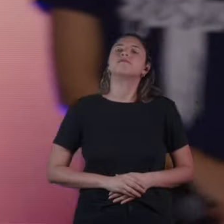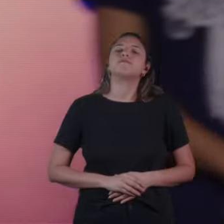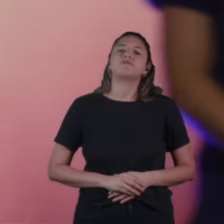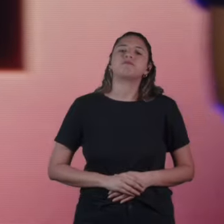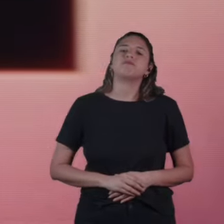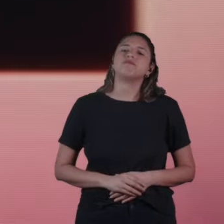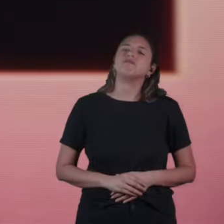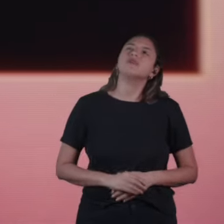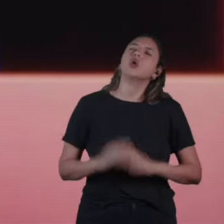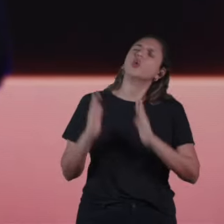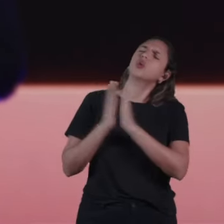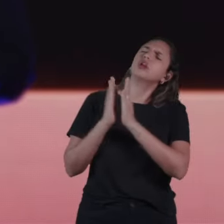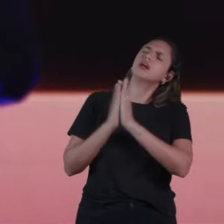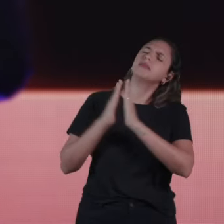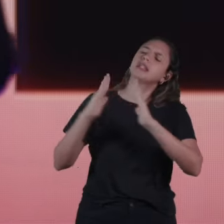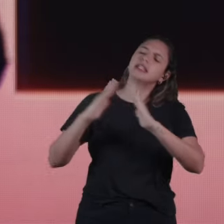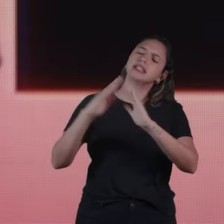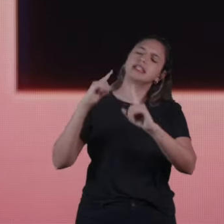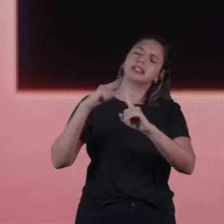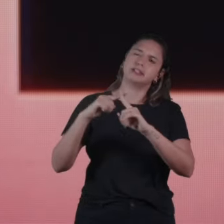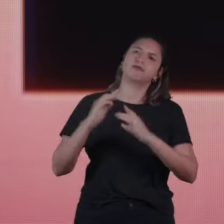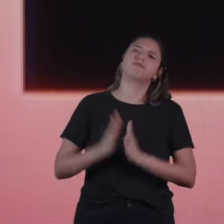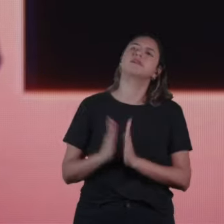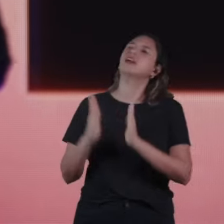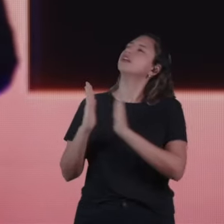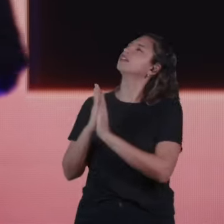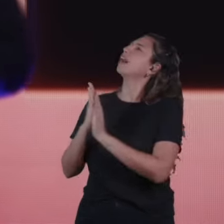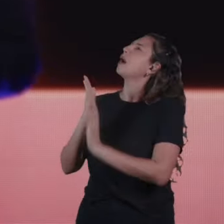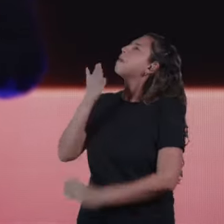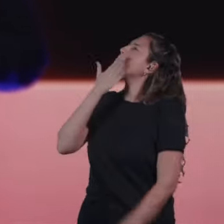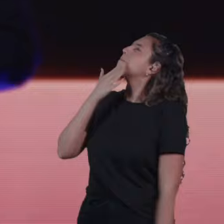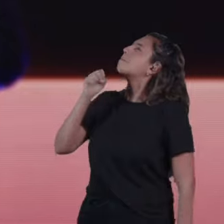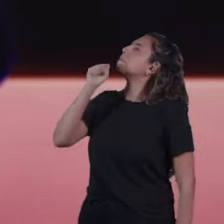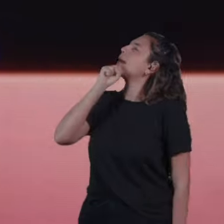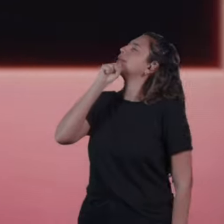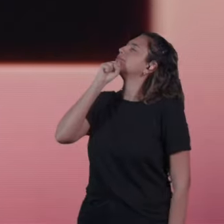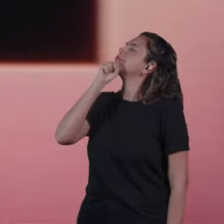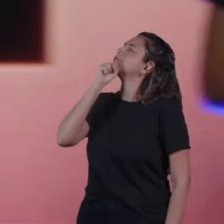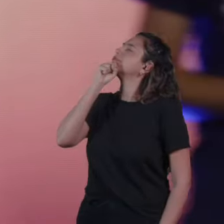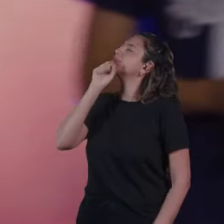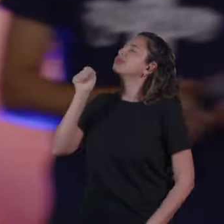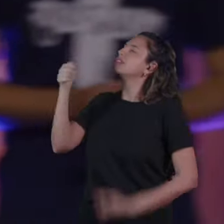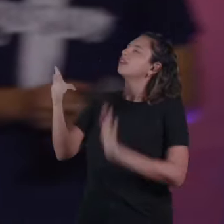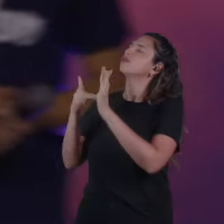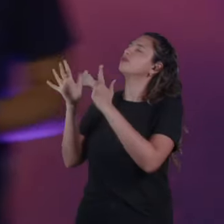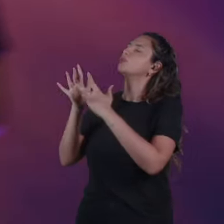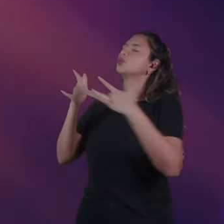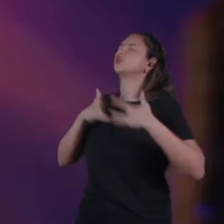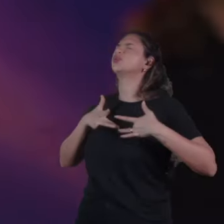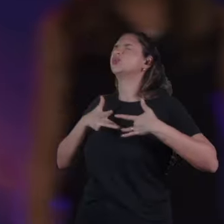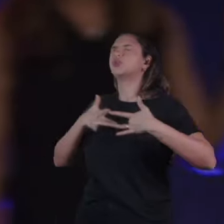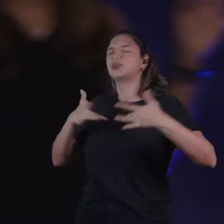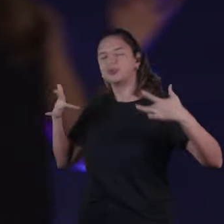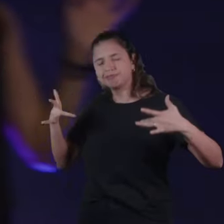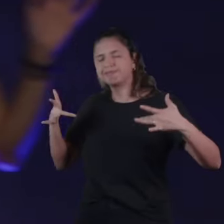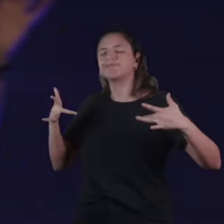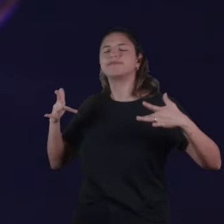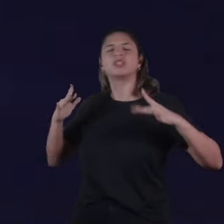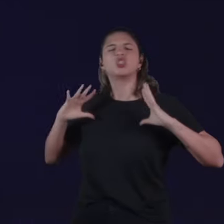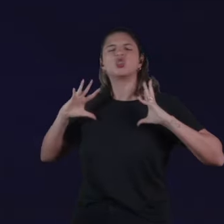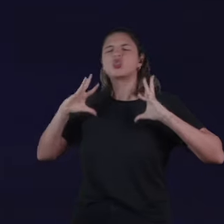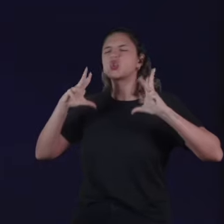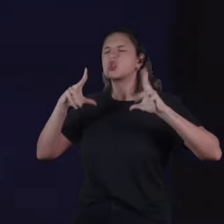vida da igreja do Senhor. Pai, no nome de Jesus, nós abrimos o nosso coração para nos desvencilhar agora de